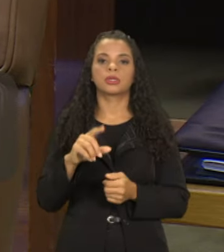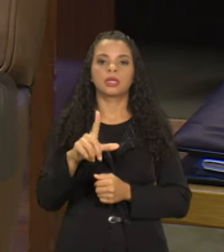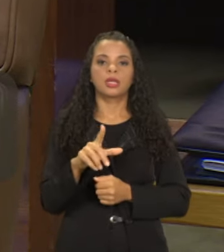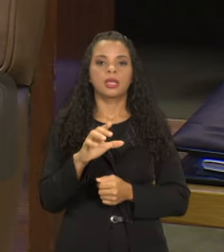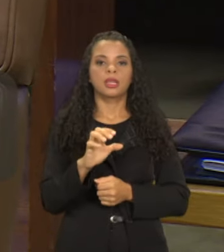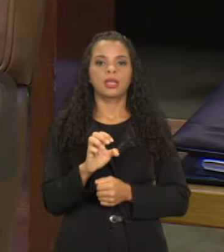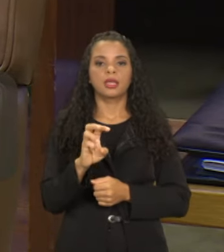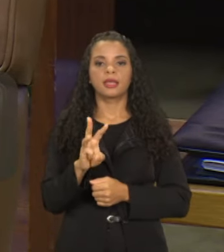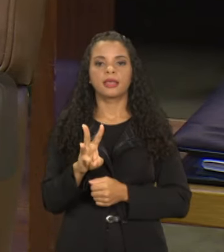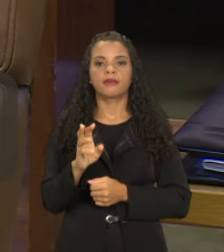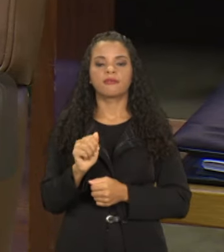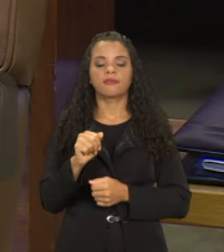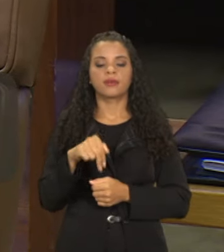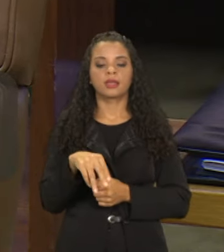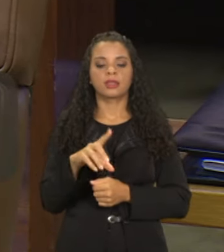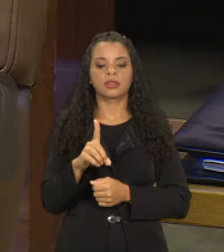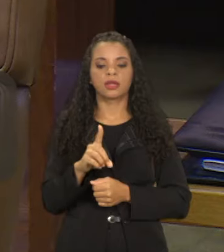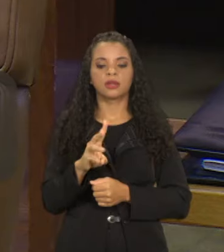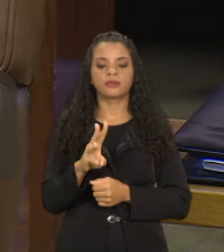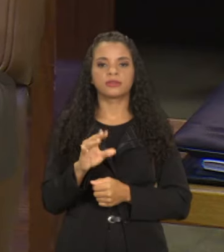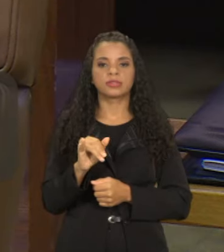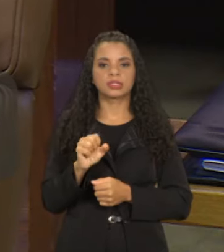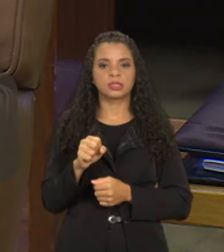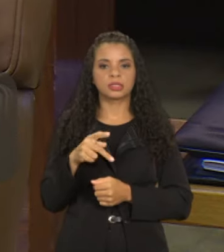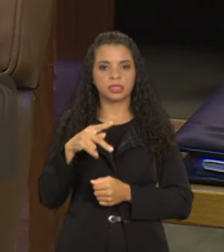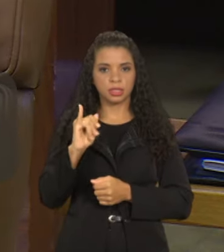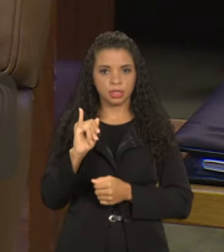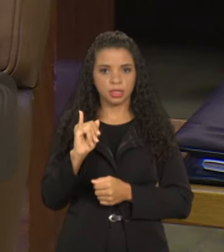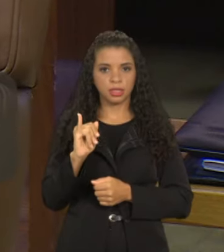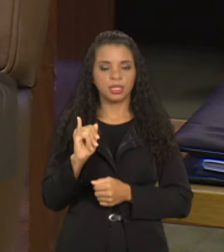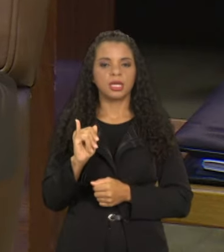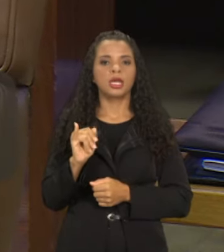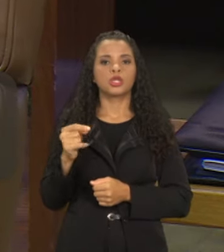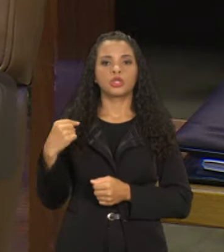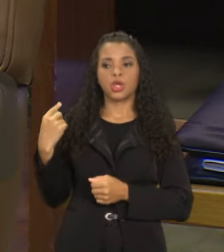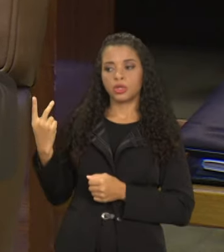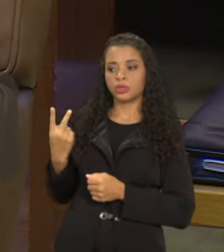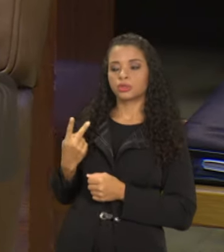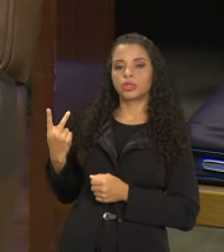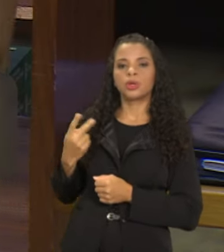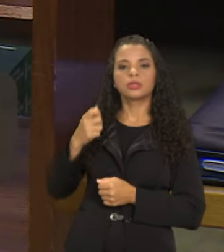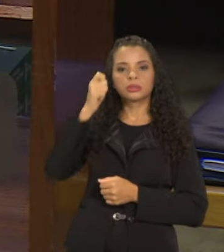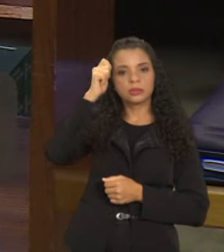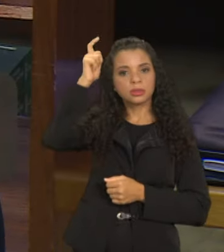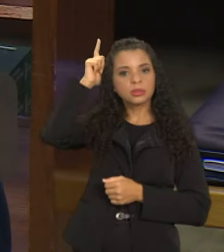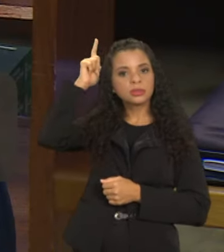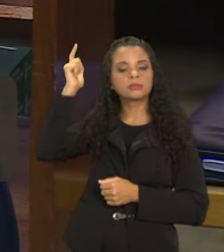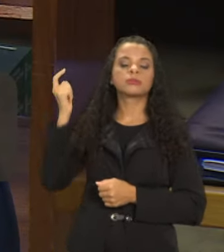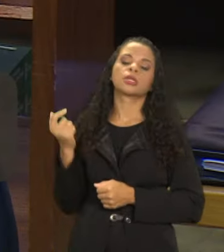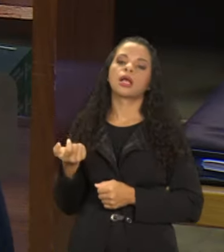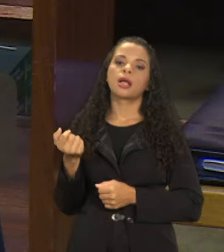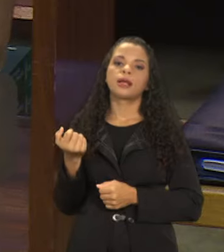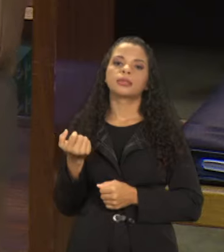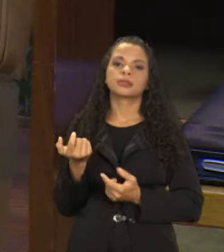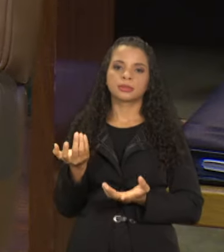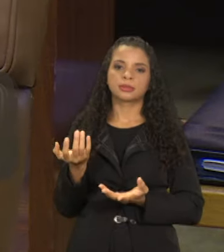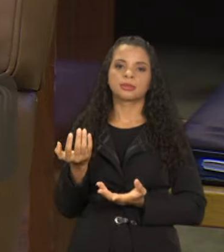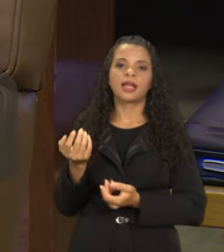ministro Alexandre de Moraes. Nós dois que fomos alunos, tanto de Celso Laffer quanto de Ricardo